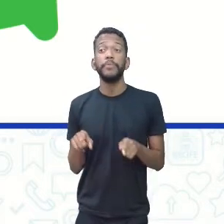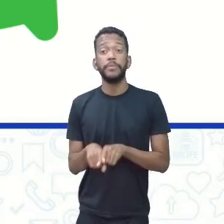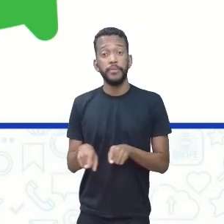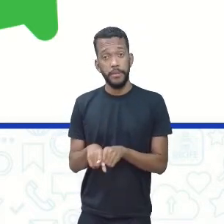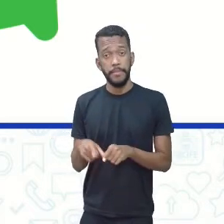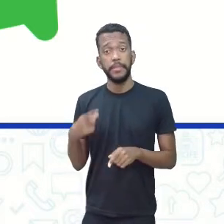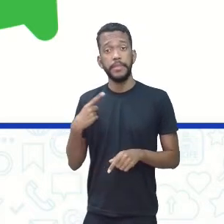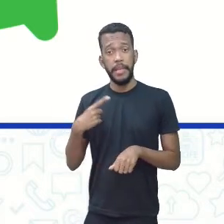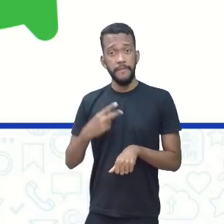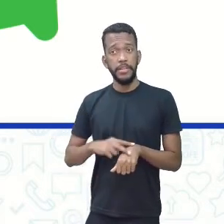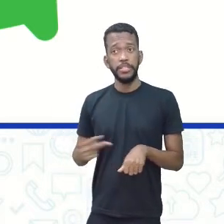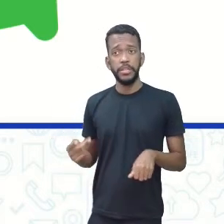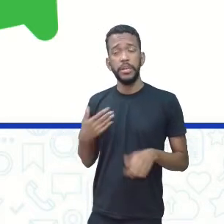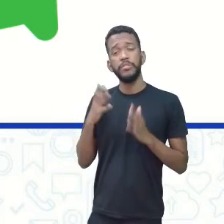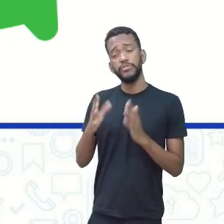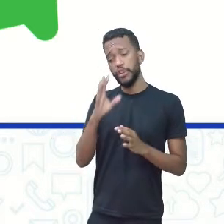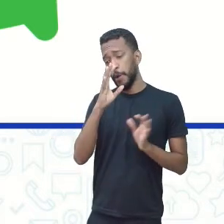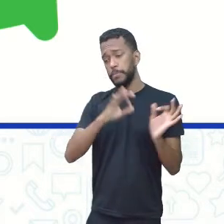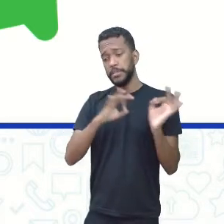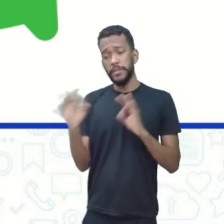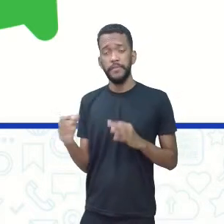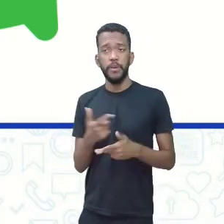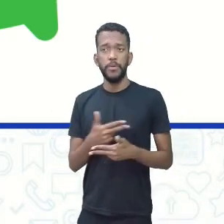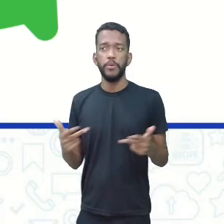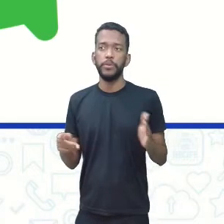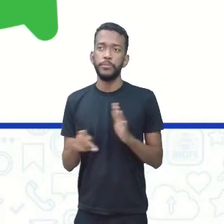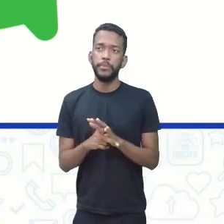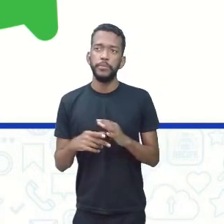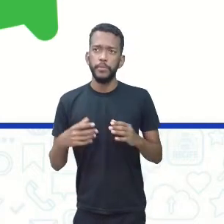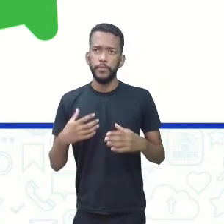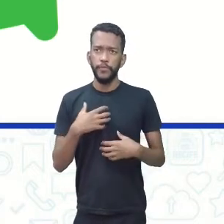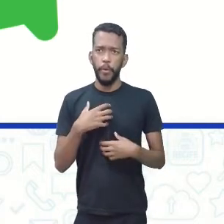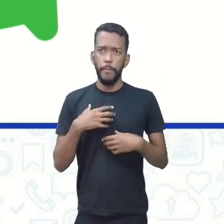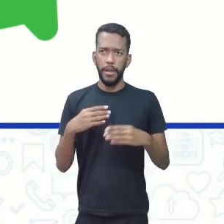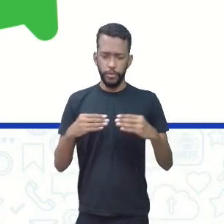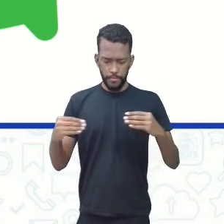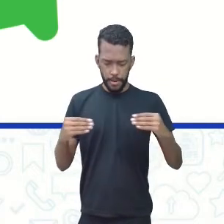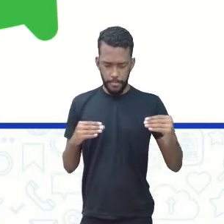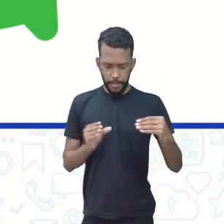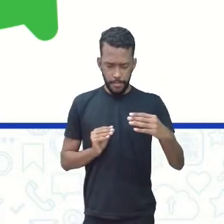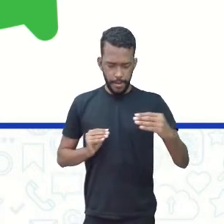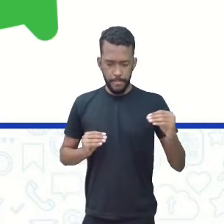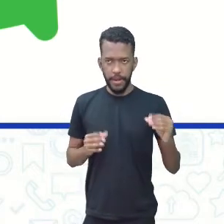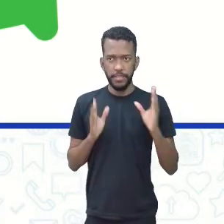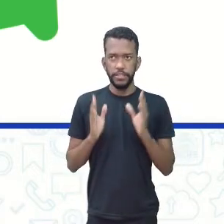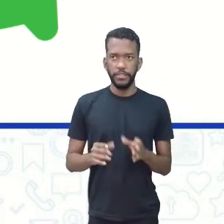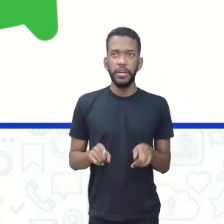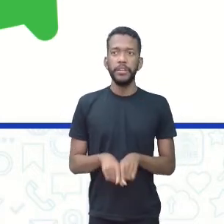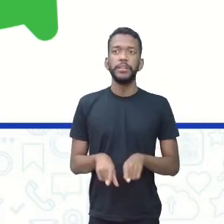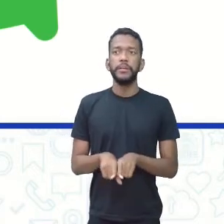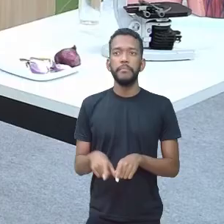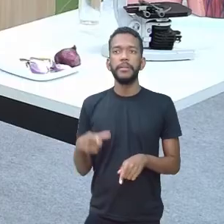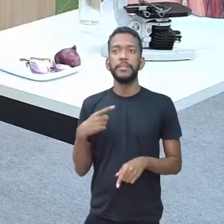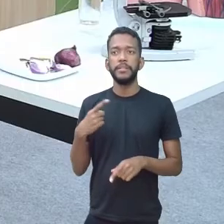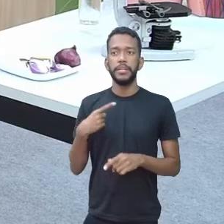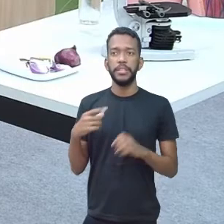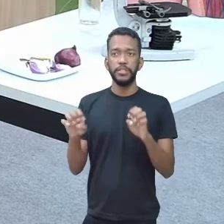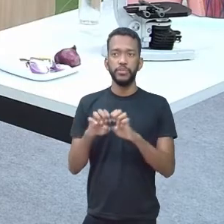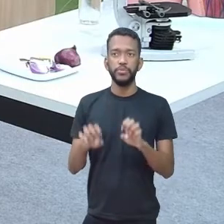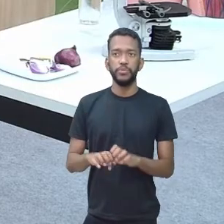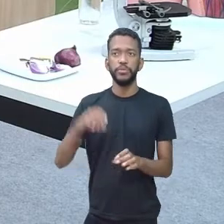você diz, eu já observei algumas coisas, professora, o formato. Eu observei algumas estruturas que estão